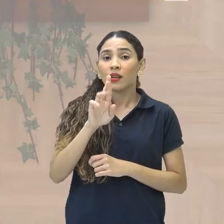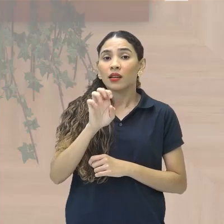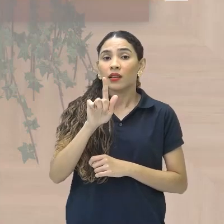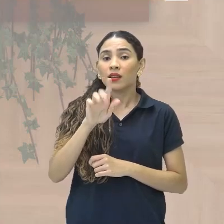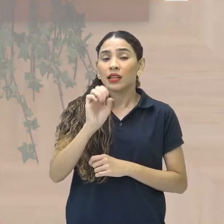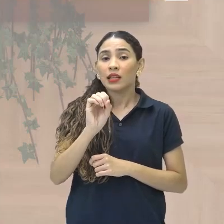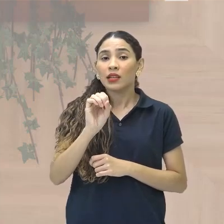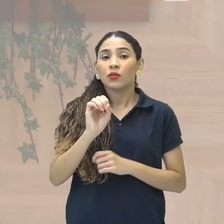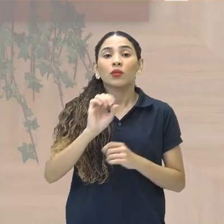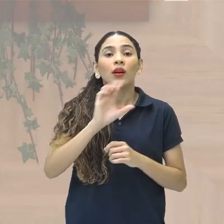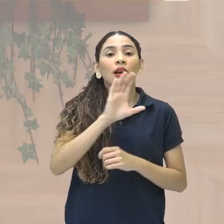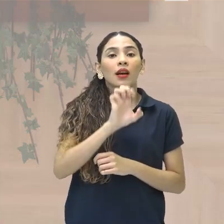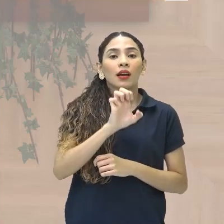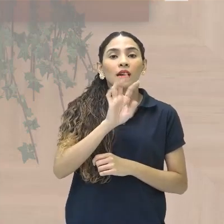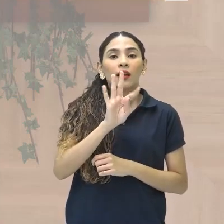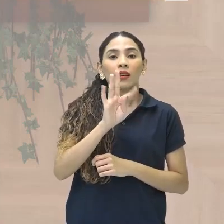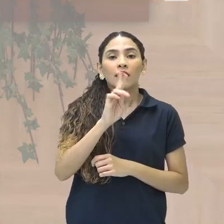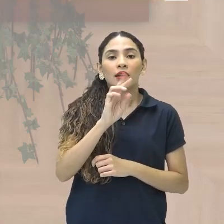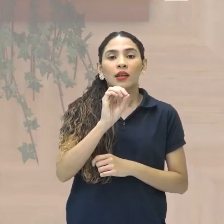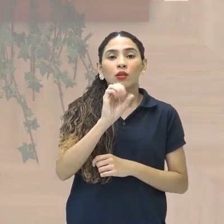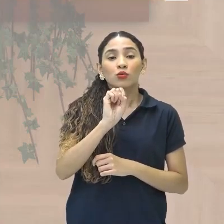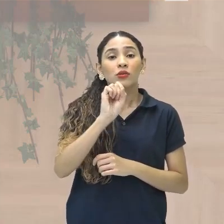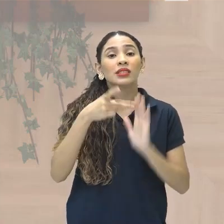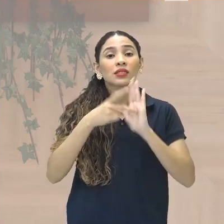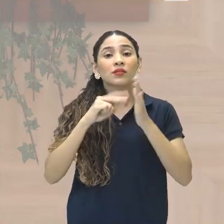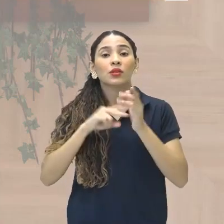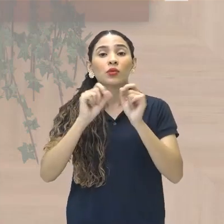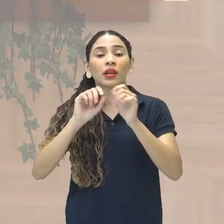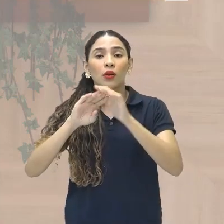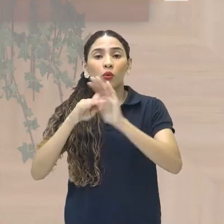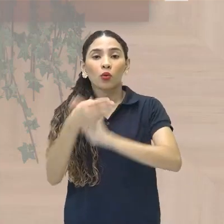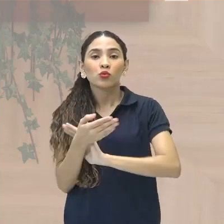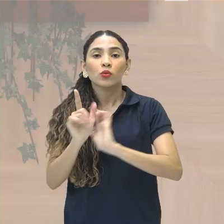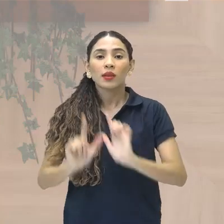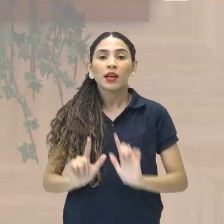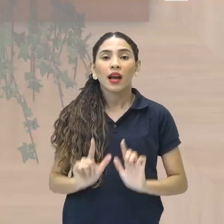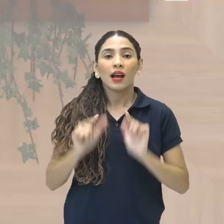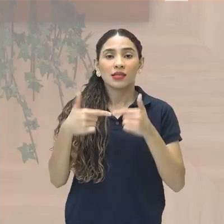quê? Costumes, né? O modo